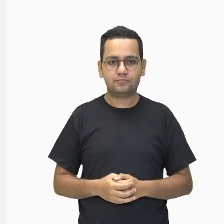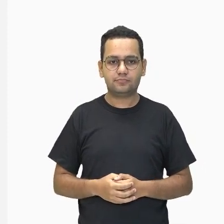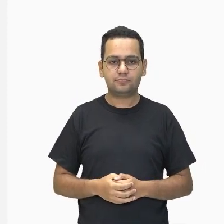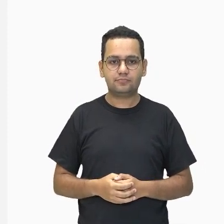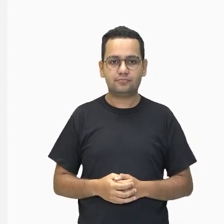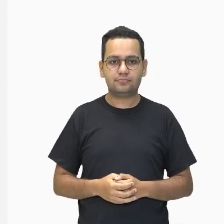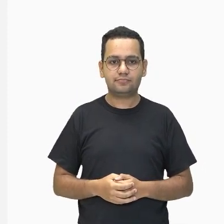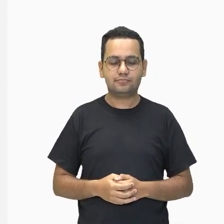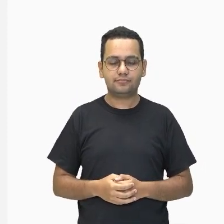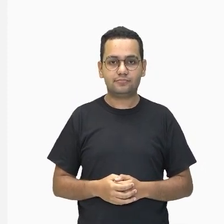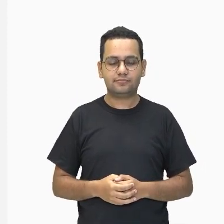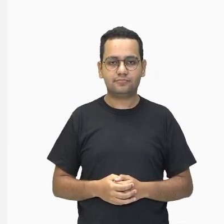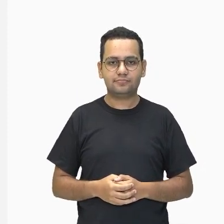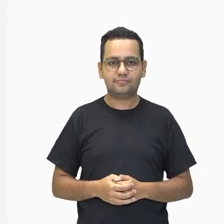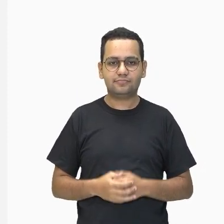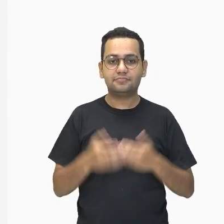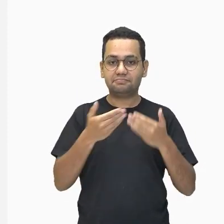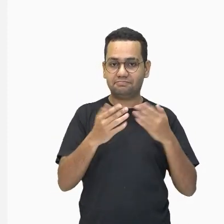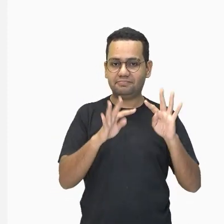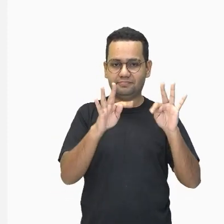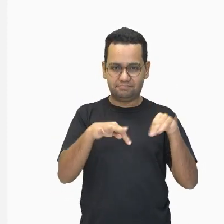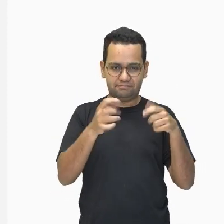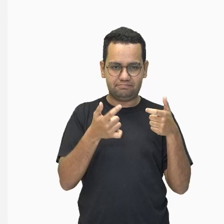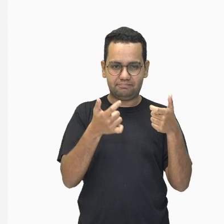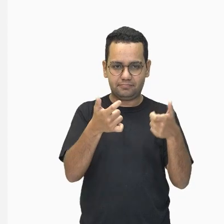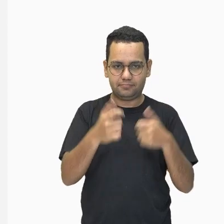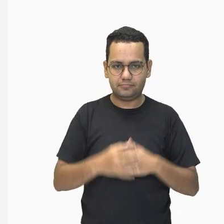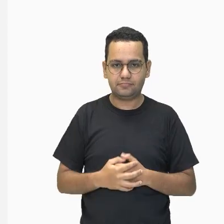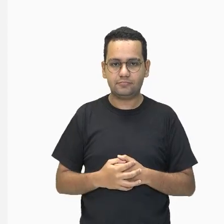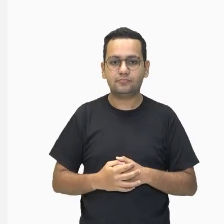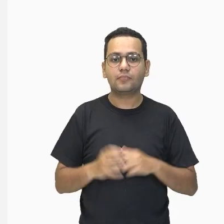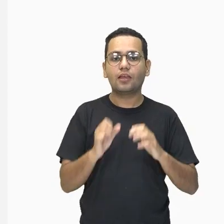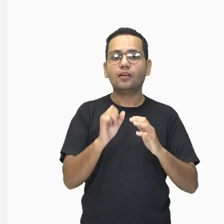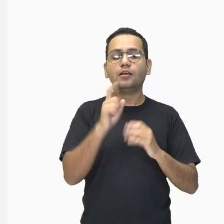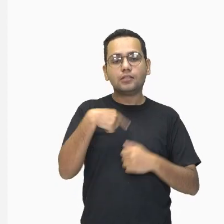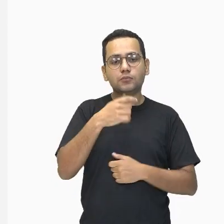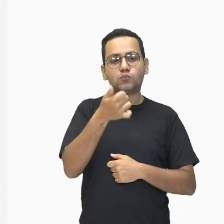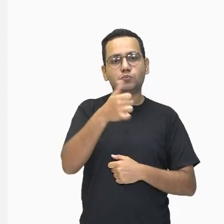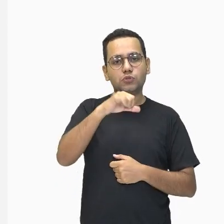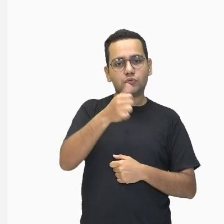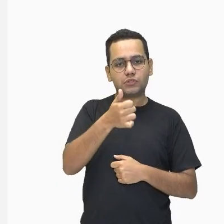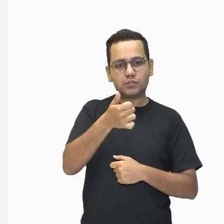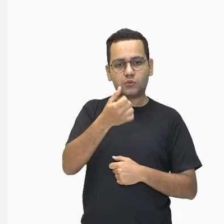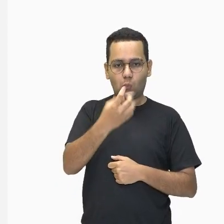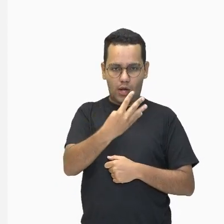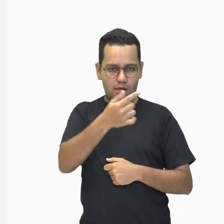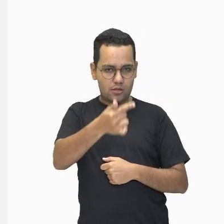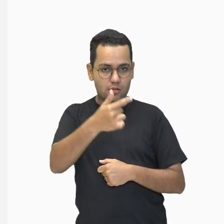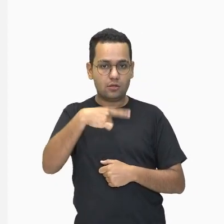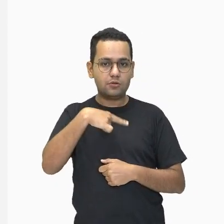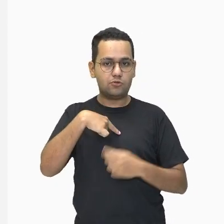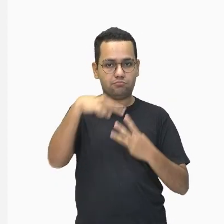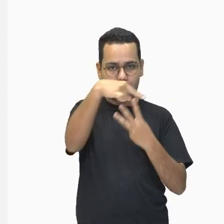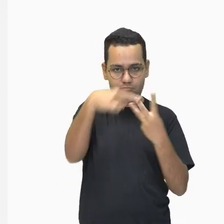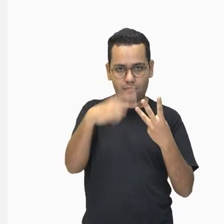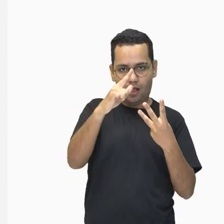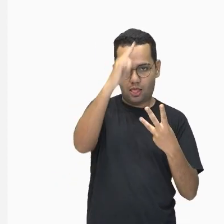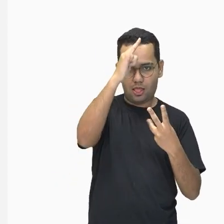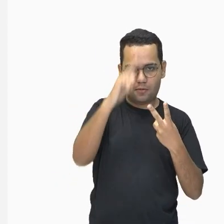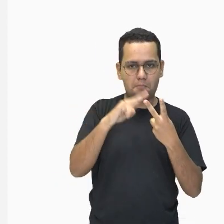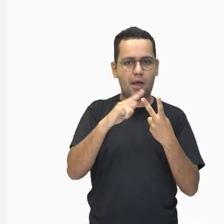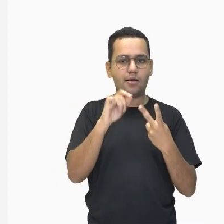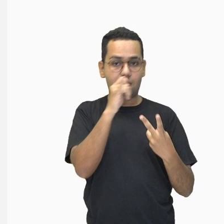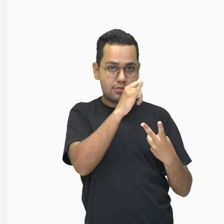da guerra. Até o início de 1942, a Alemanha, a Itália e o Japão dominaram